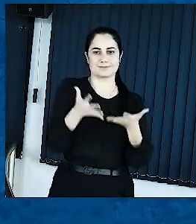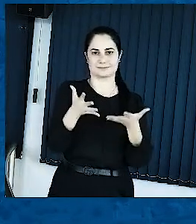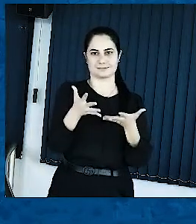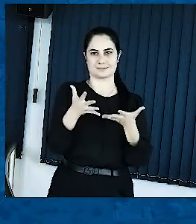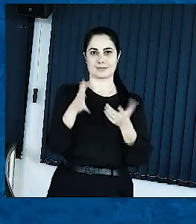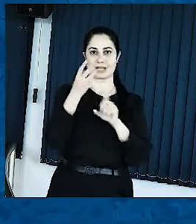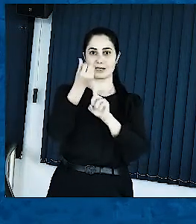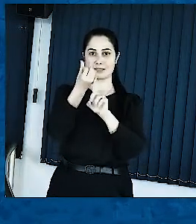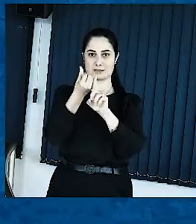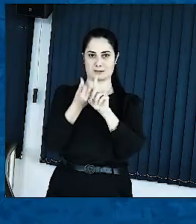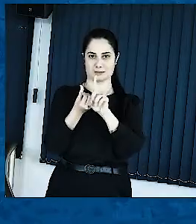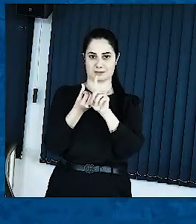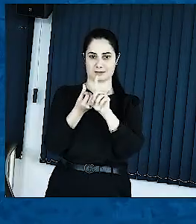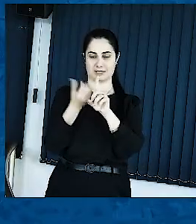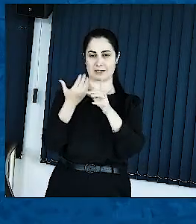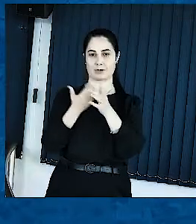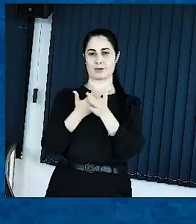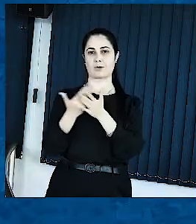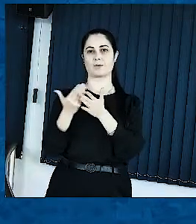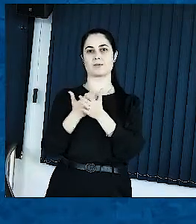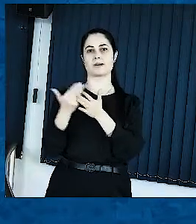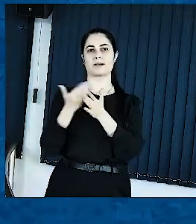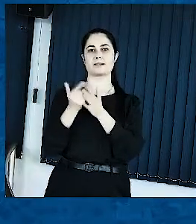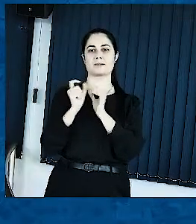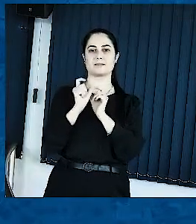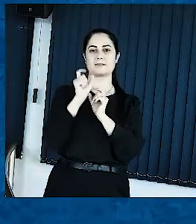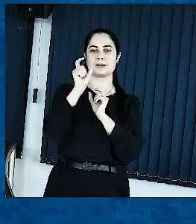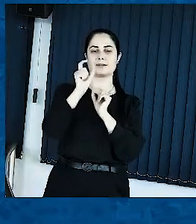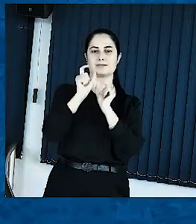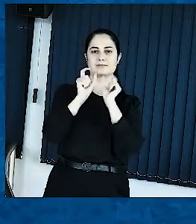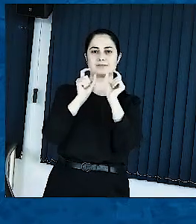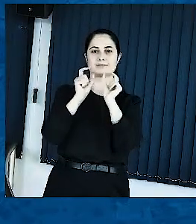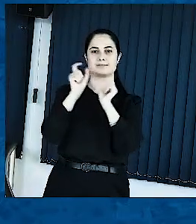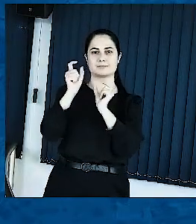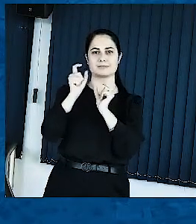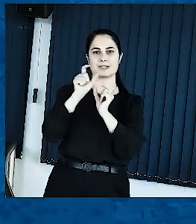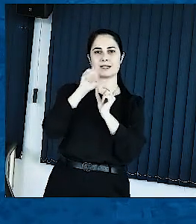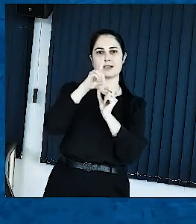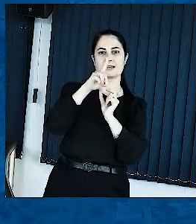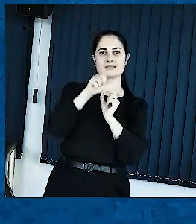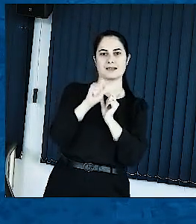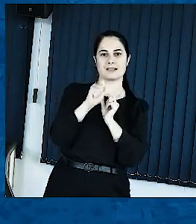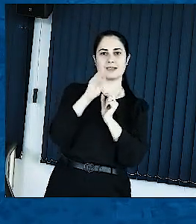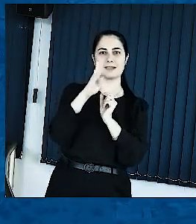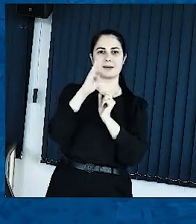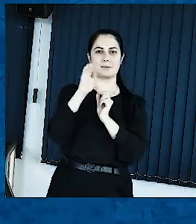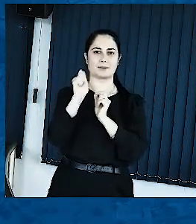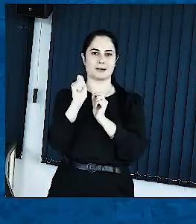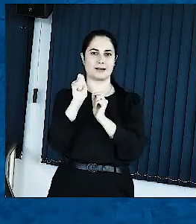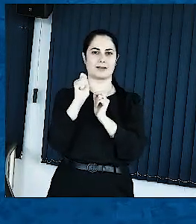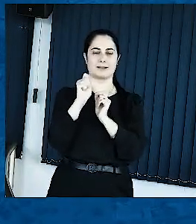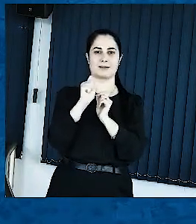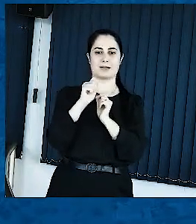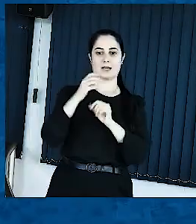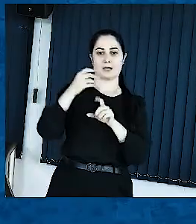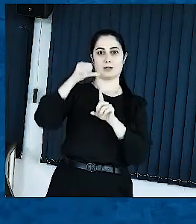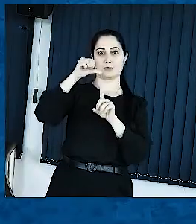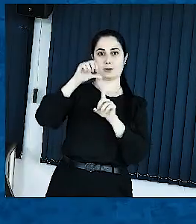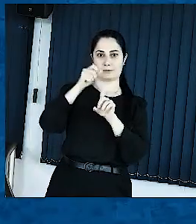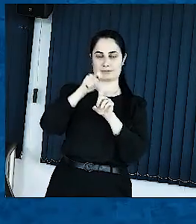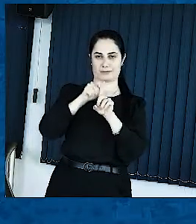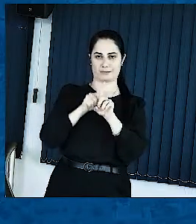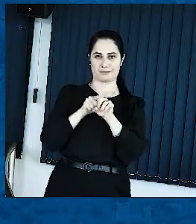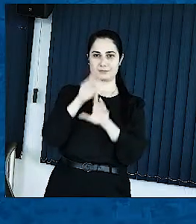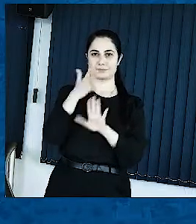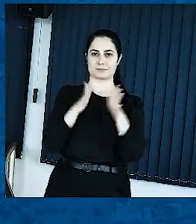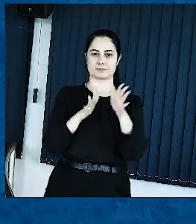meses, esse bebê vai começar a soltar algumas consoantes ligadas com vogal, dá, bé, bá. Depois, com 9, 10 meses, esse